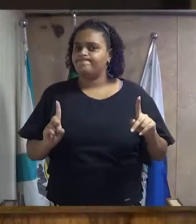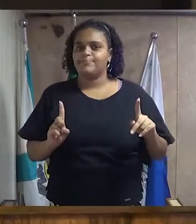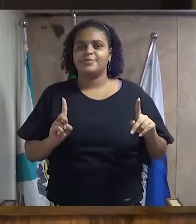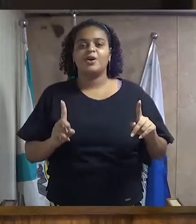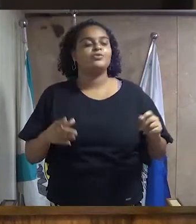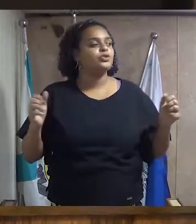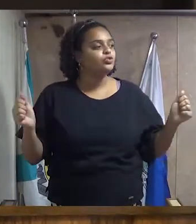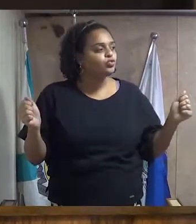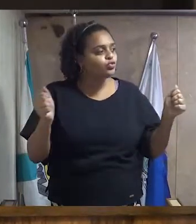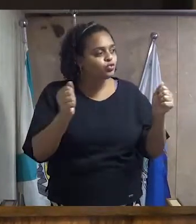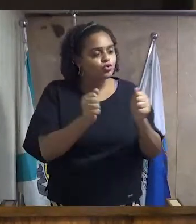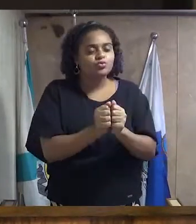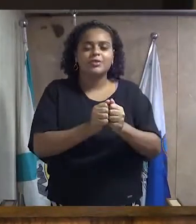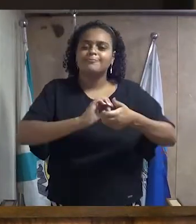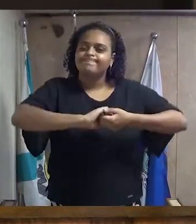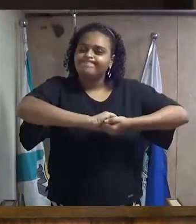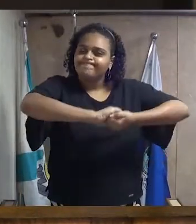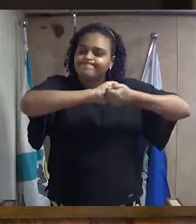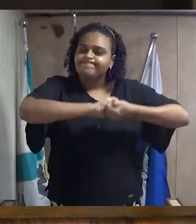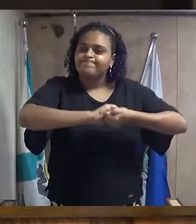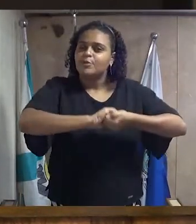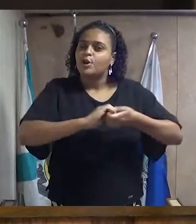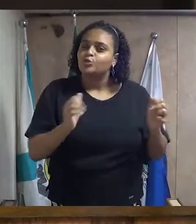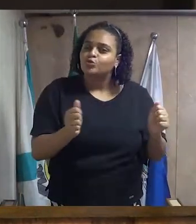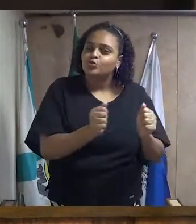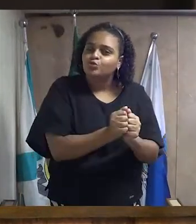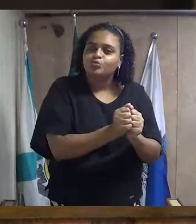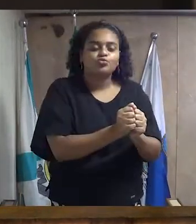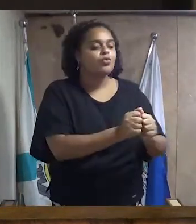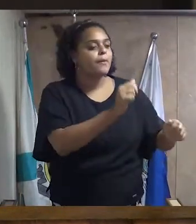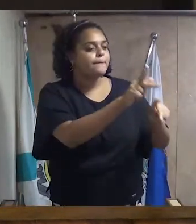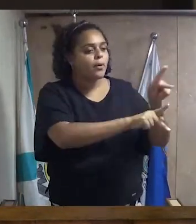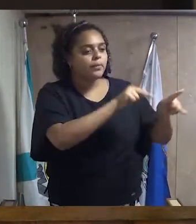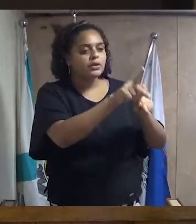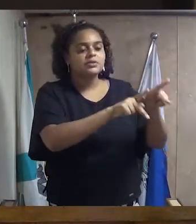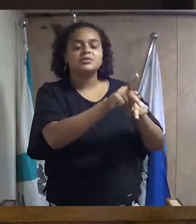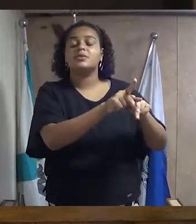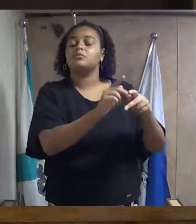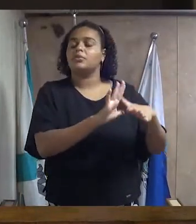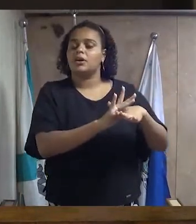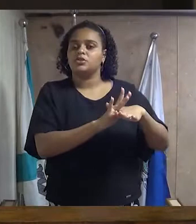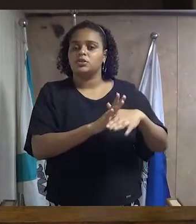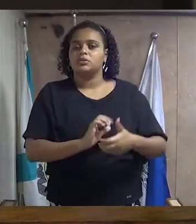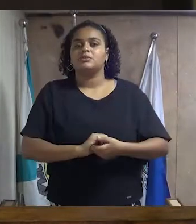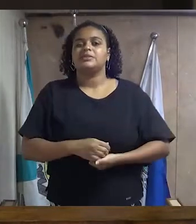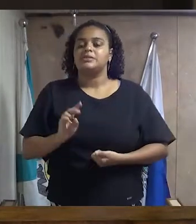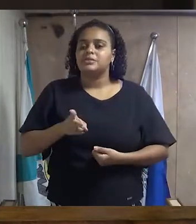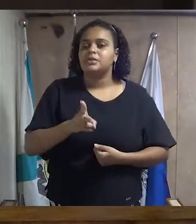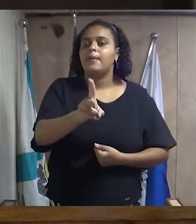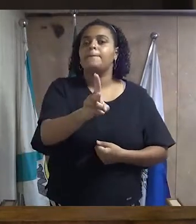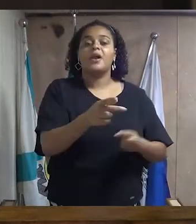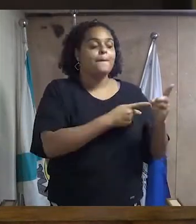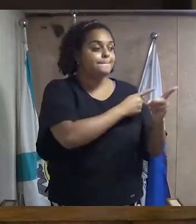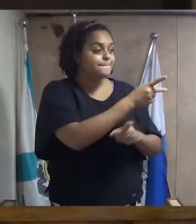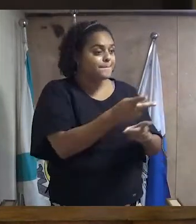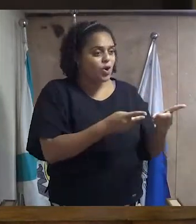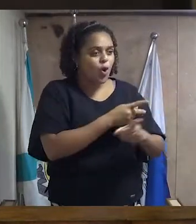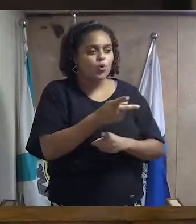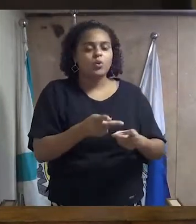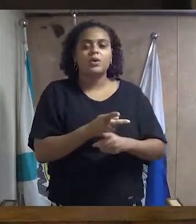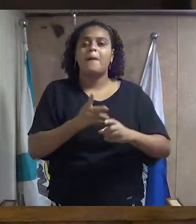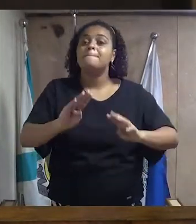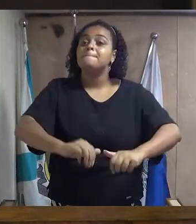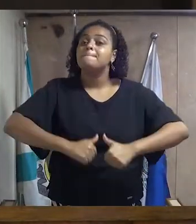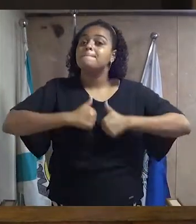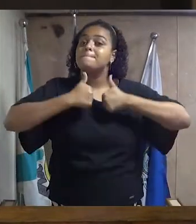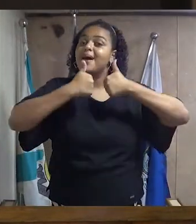de lado, de mãos dadas com a nossa população aqui em Duque de Caxias, sempre buscando trazer o